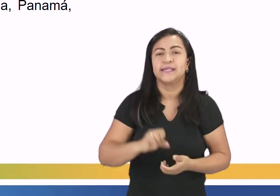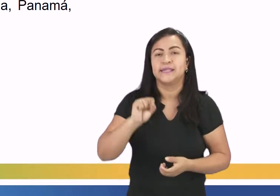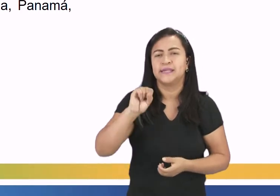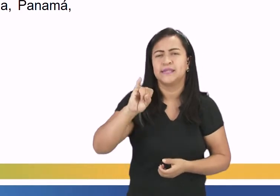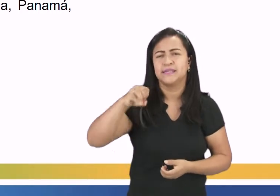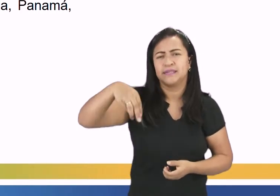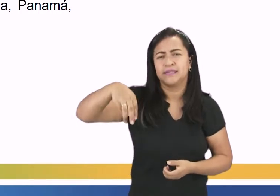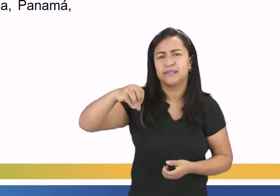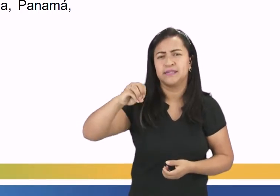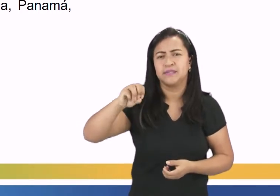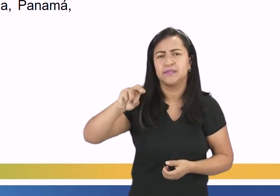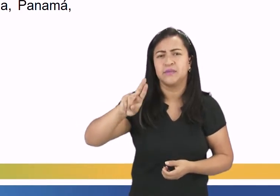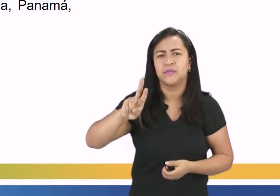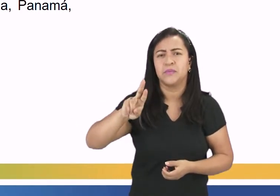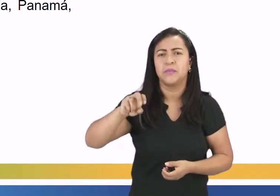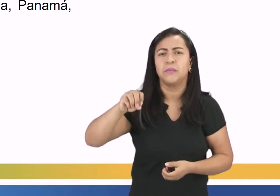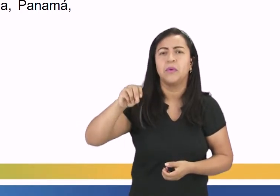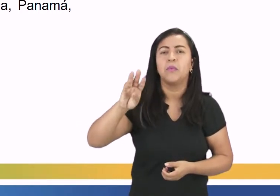formar a Grande Colômbia.